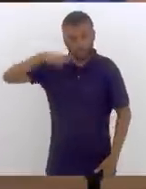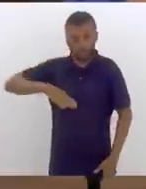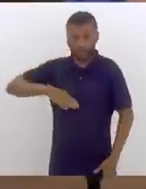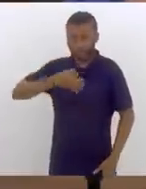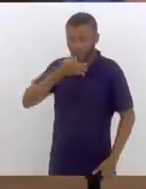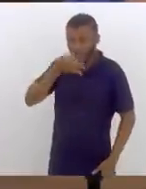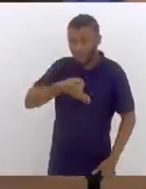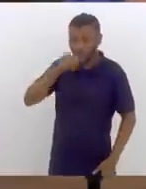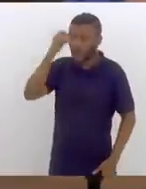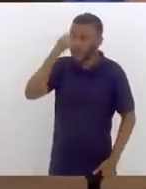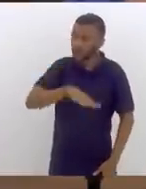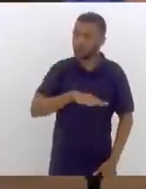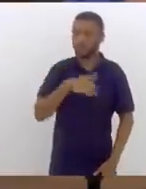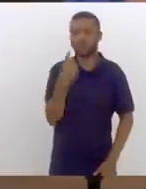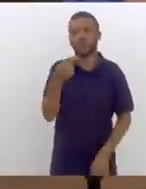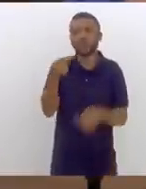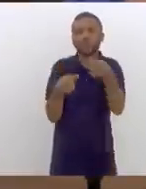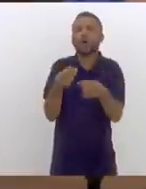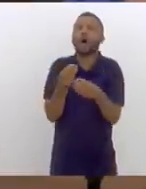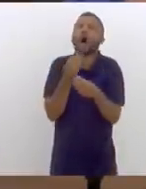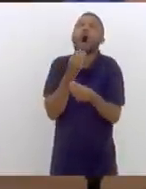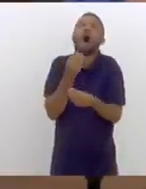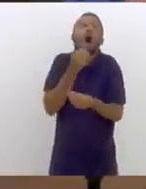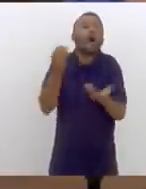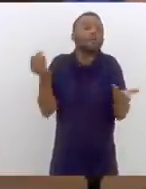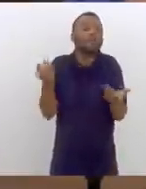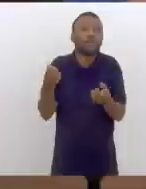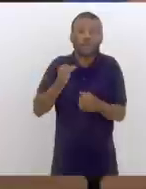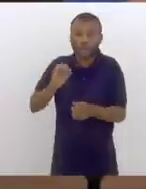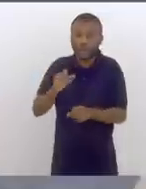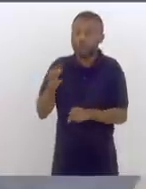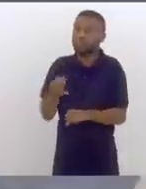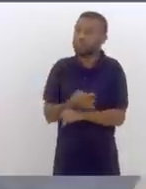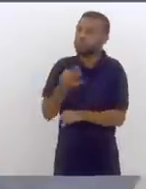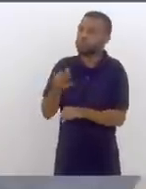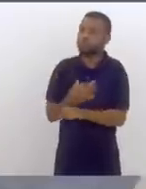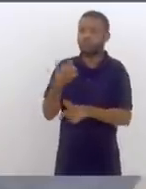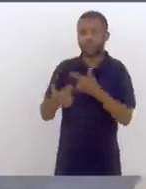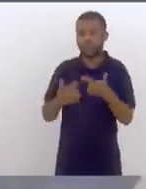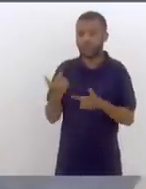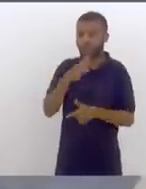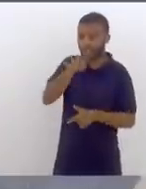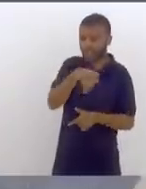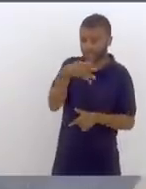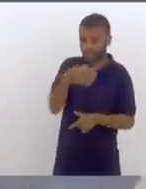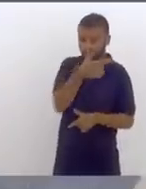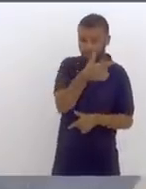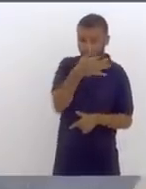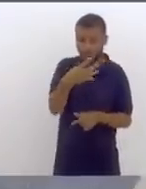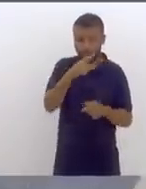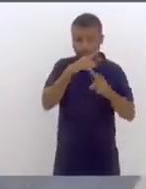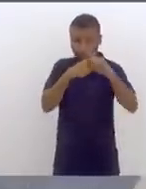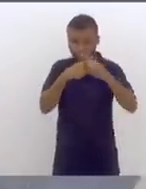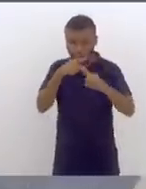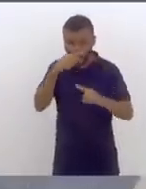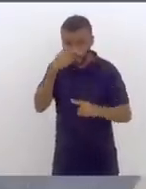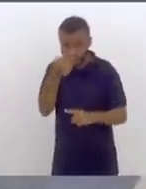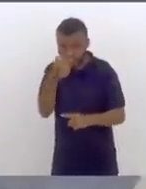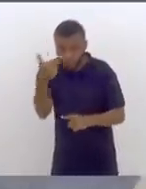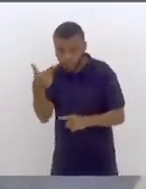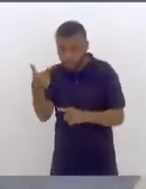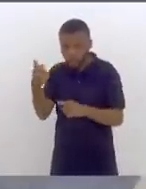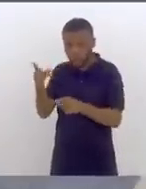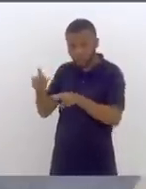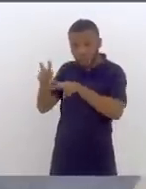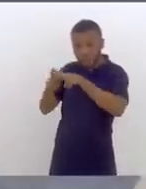a gente tá tendo que discutir o Óbvio porque se eu não tô aguentando trabalhar na 24 de 72 com esses internos